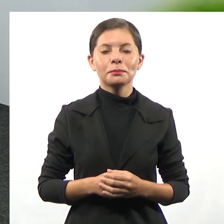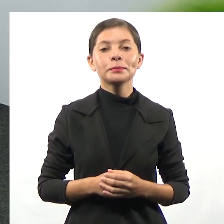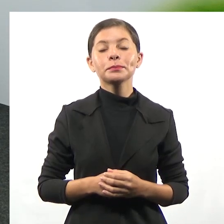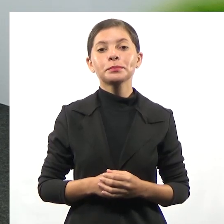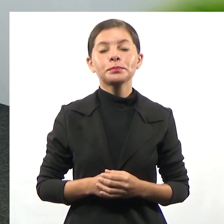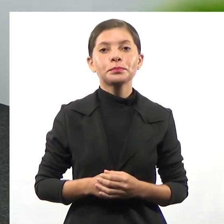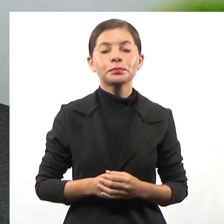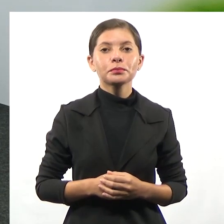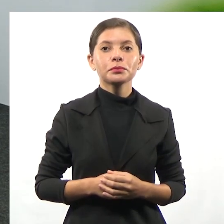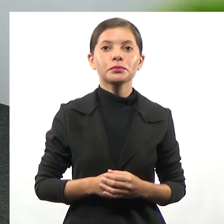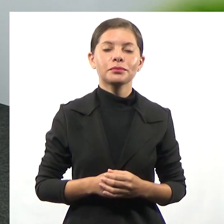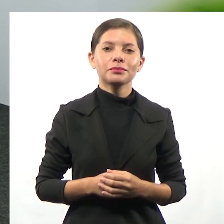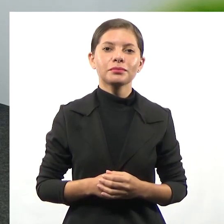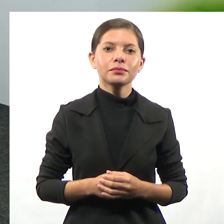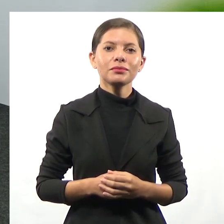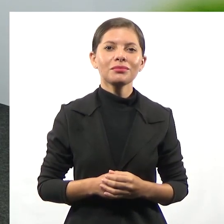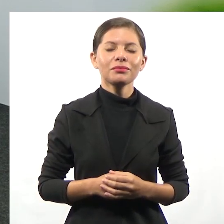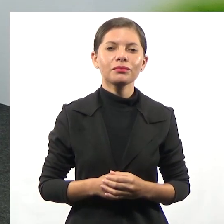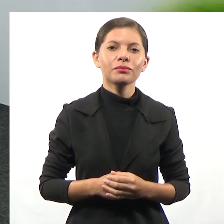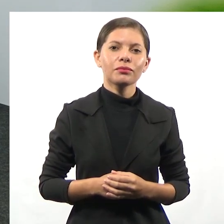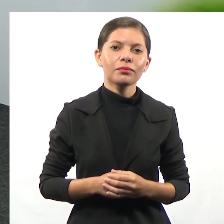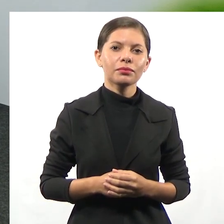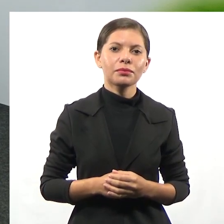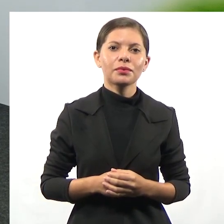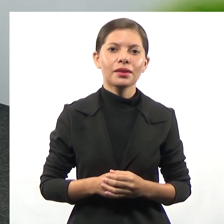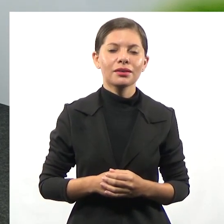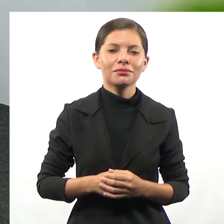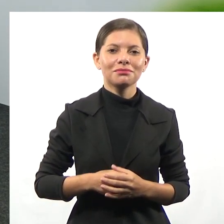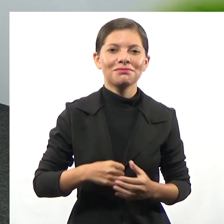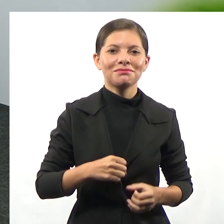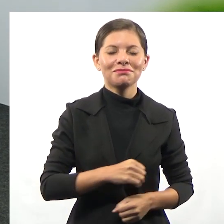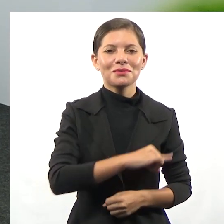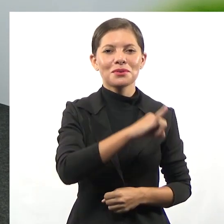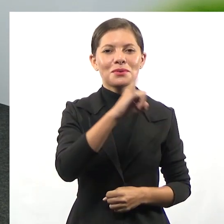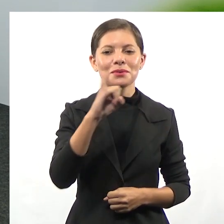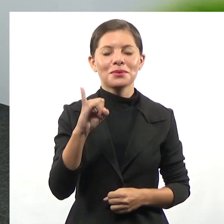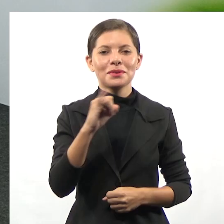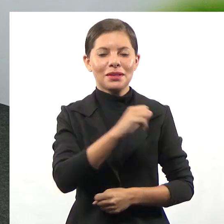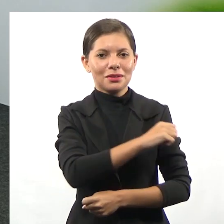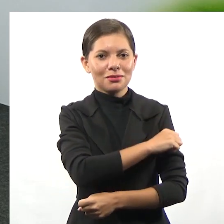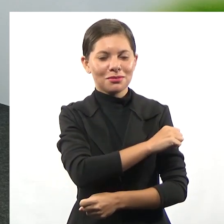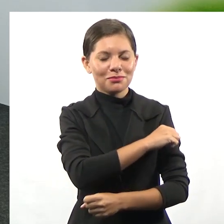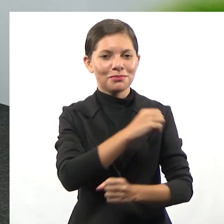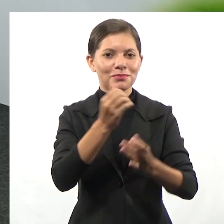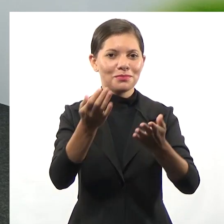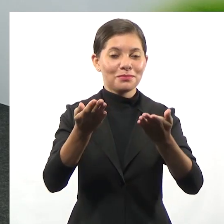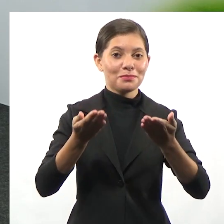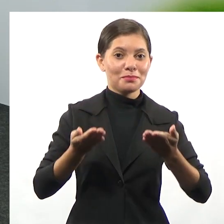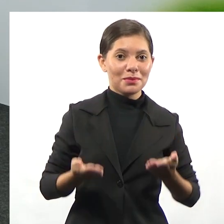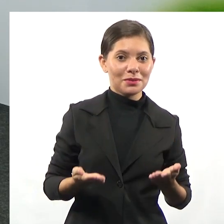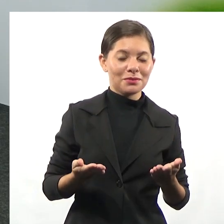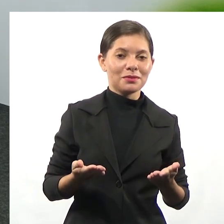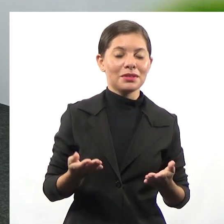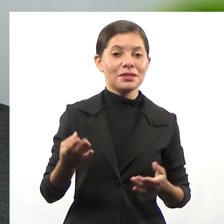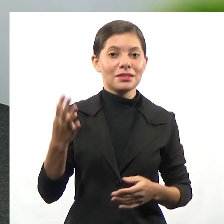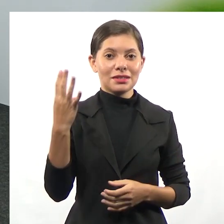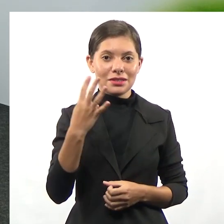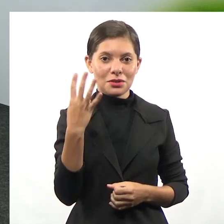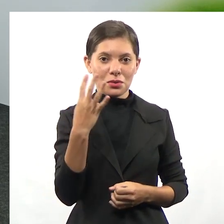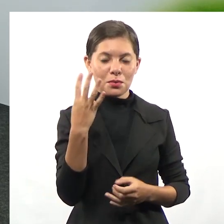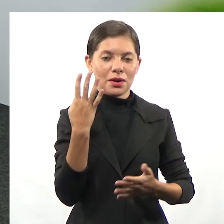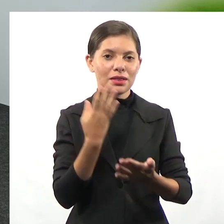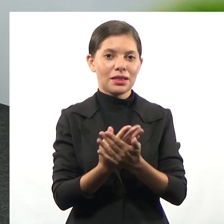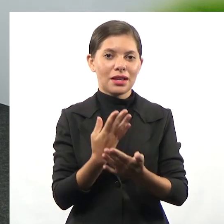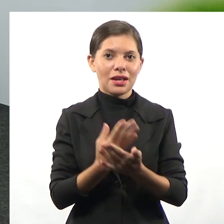Olá, alunos, sejam bem-vindos à nossa quarta aula da disciplina de Tecnologias Educacionais. Me chamo Rafael Nink e serei